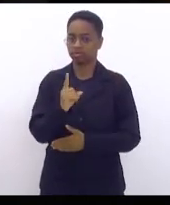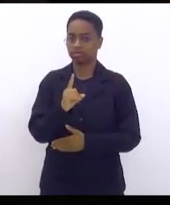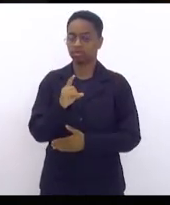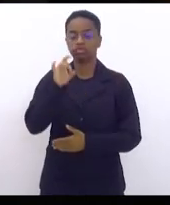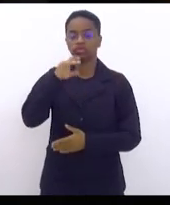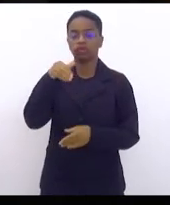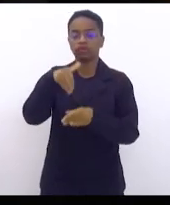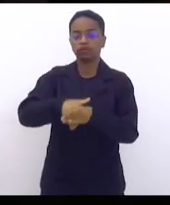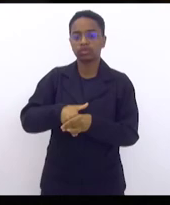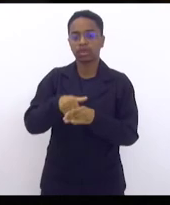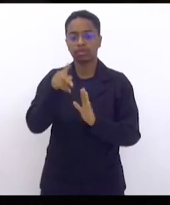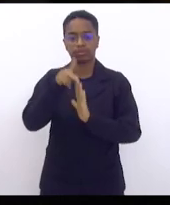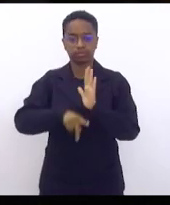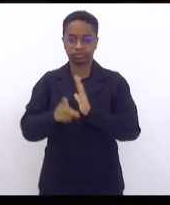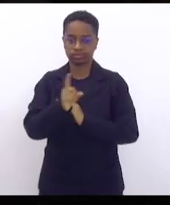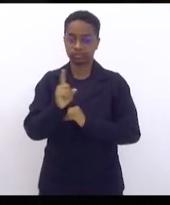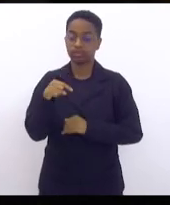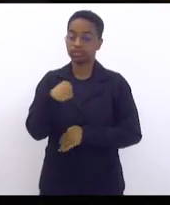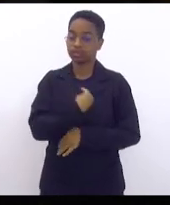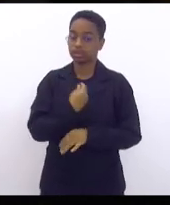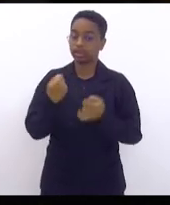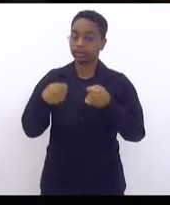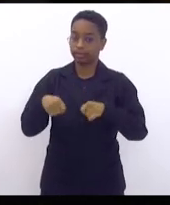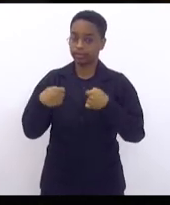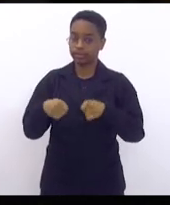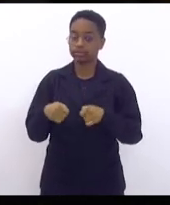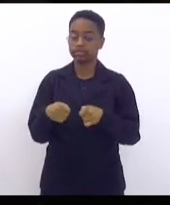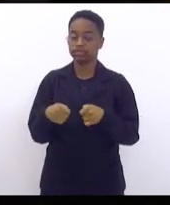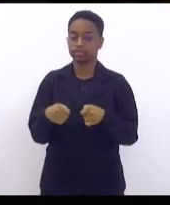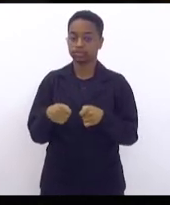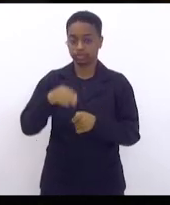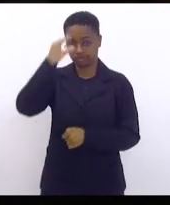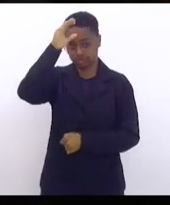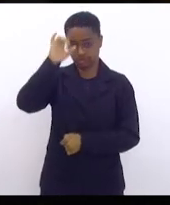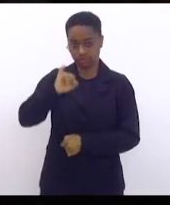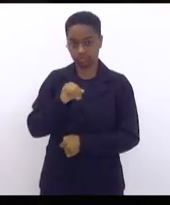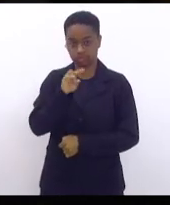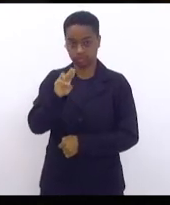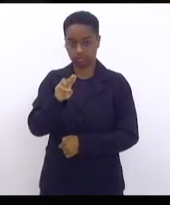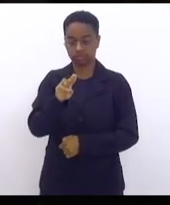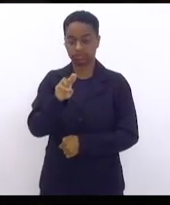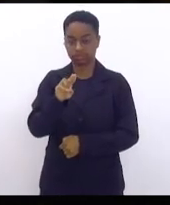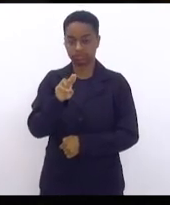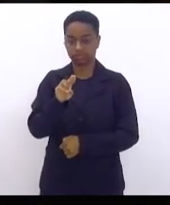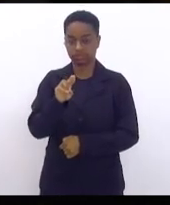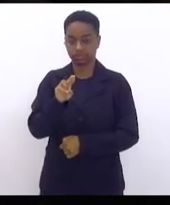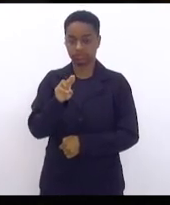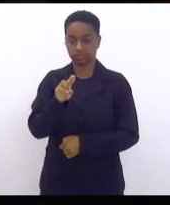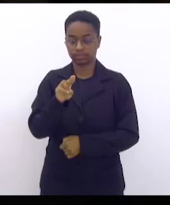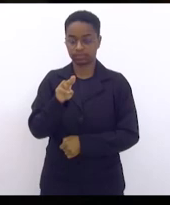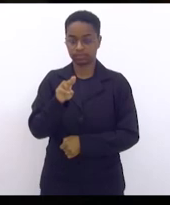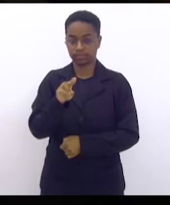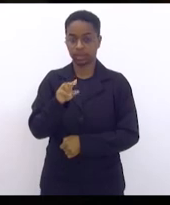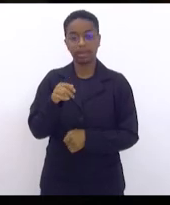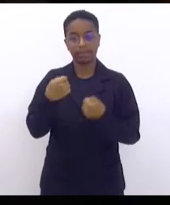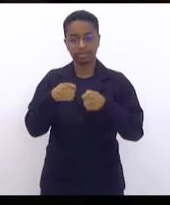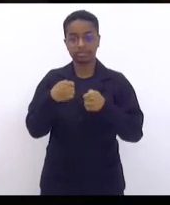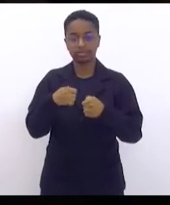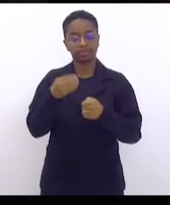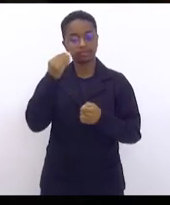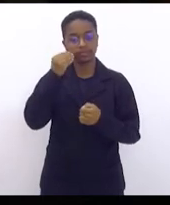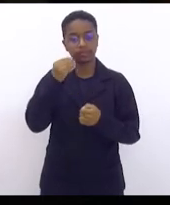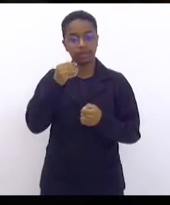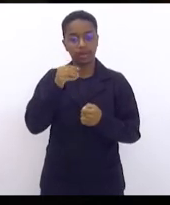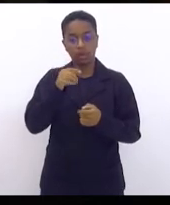votar o projeto. A gente tem que fazer, Tia Ju, querida companheira, o cumpra-se dessa sua lei, e